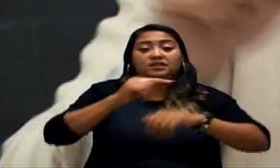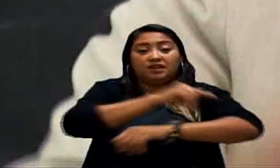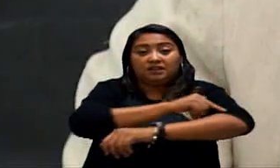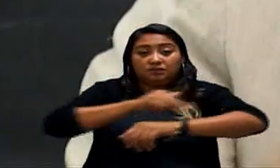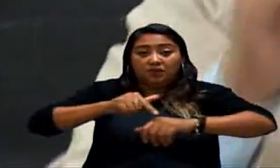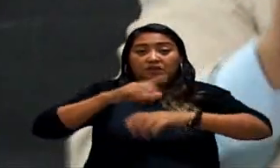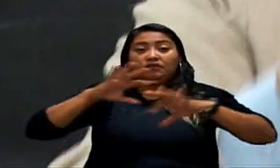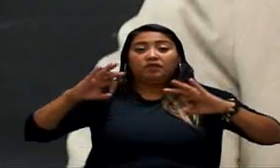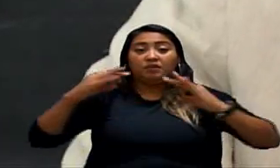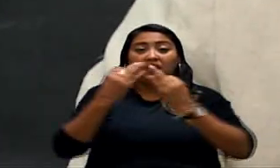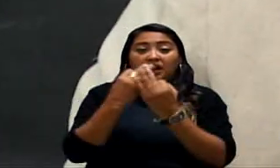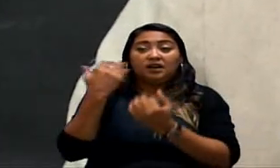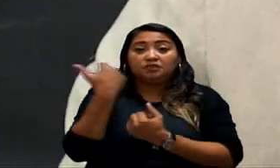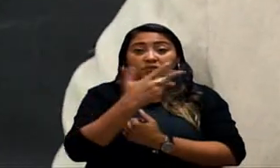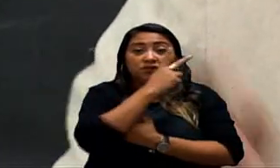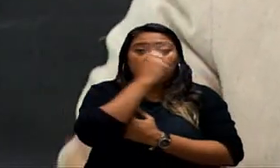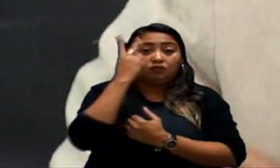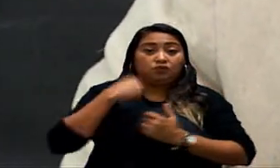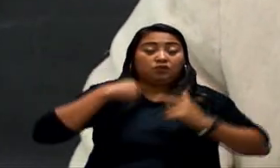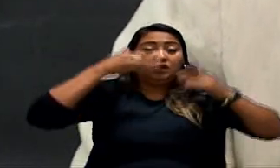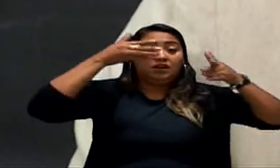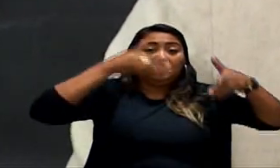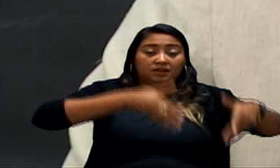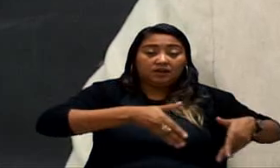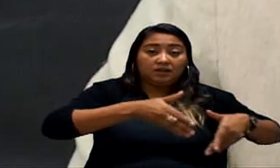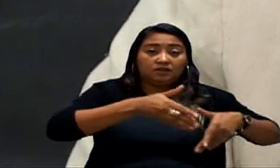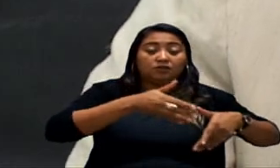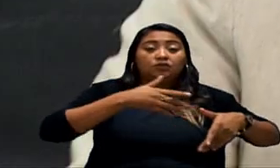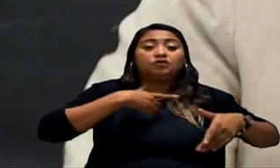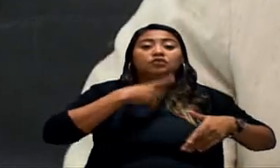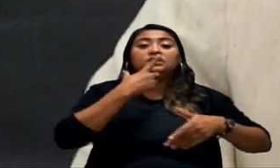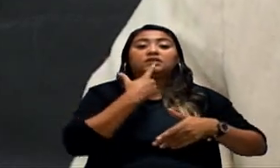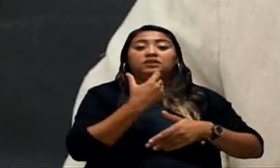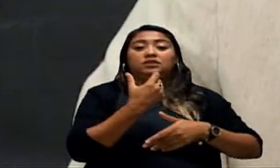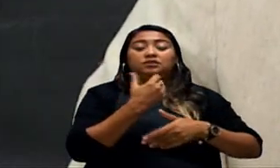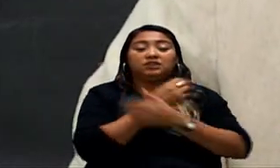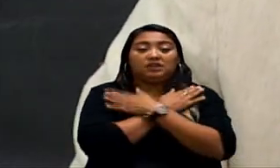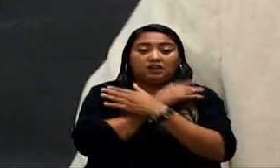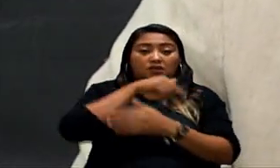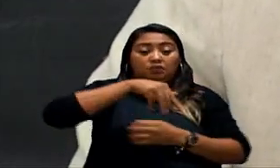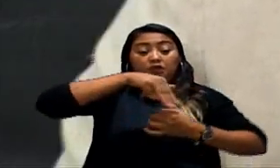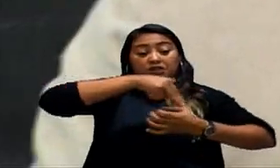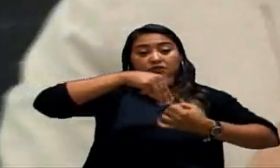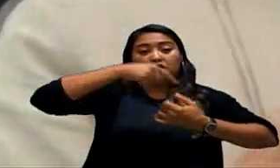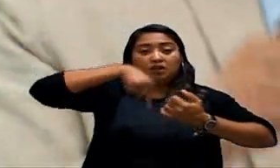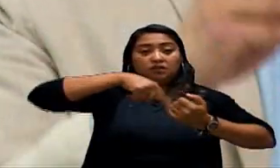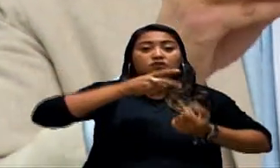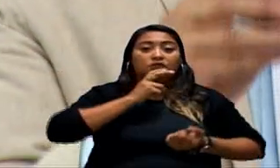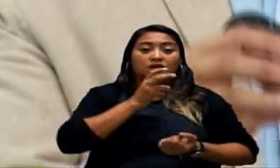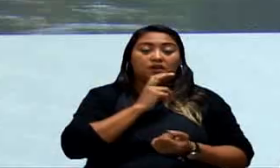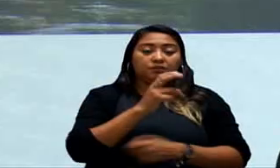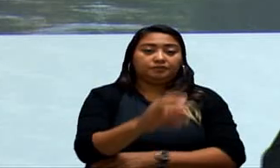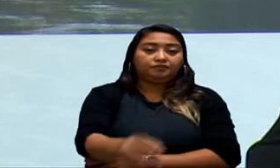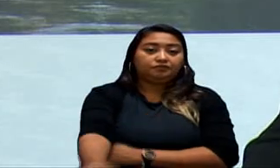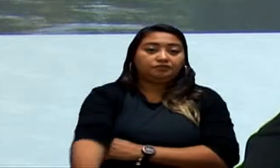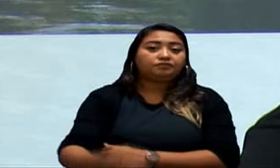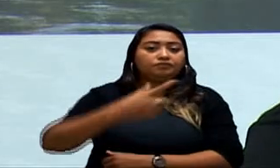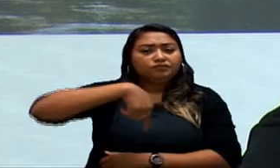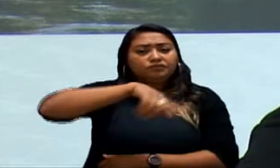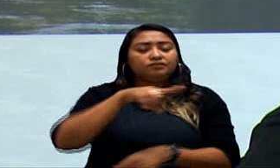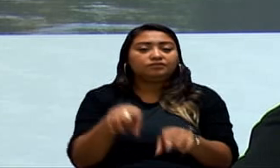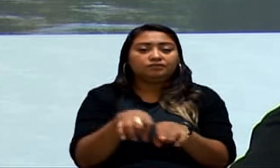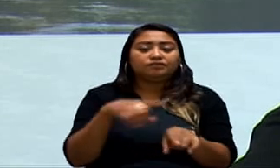aos familiares daqueles que estão enterrados nos cemitérios aqui municipais de Sorocaba. A gente tem também, Fábio,